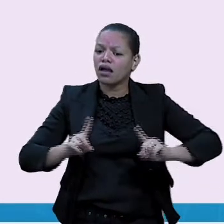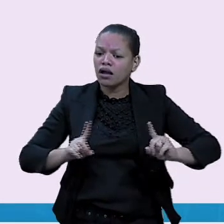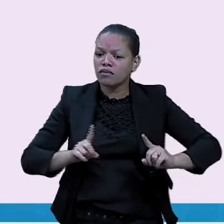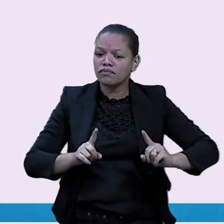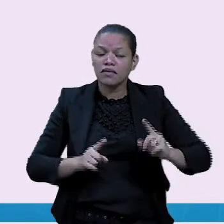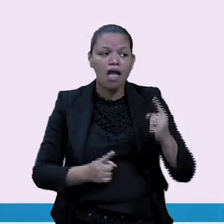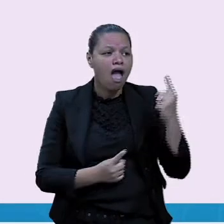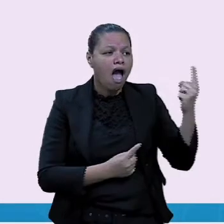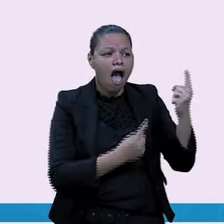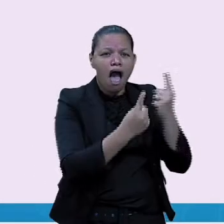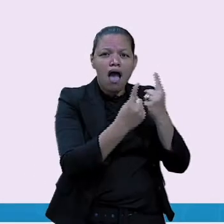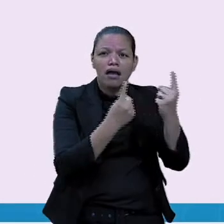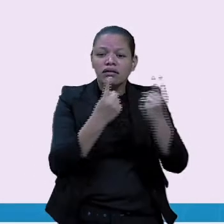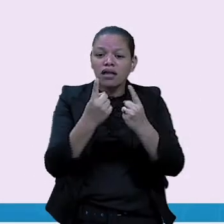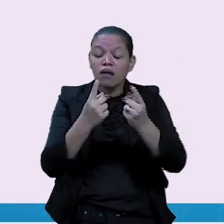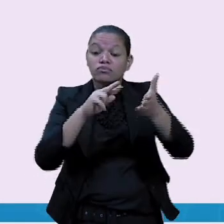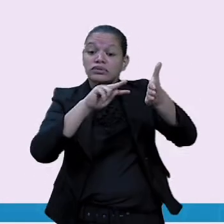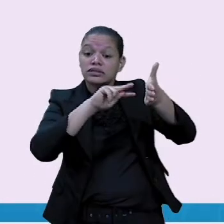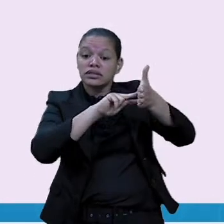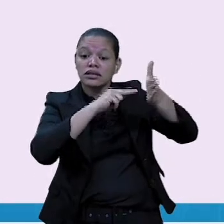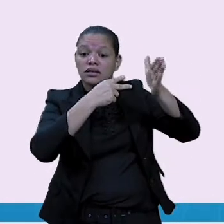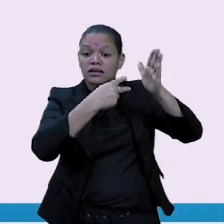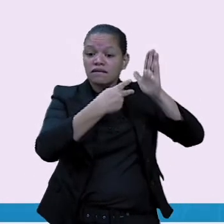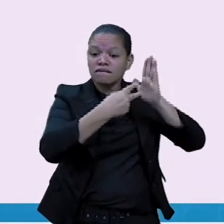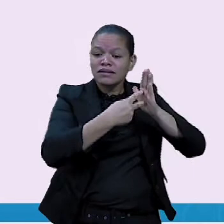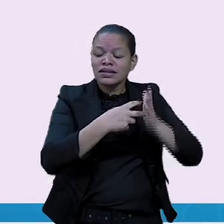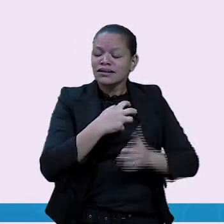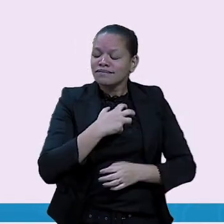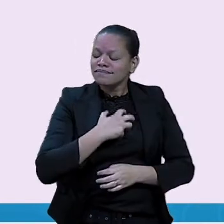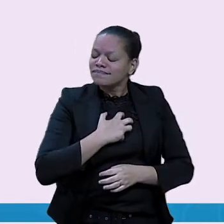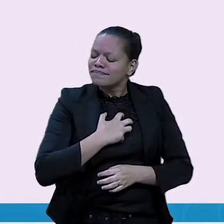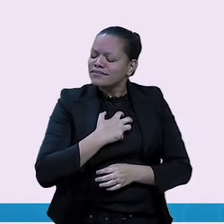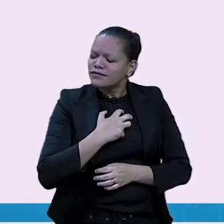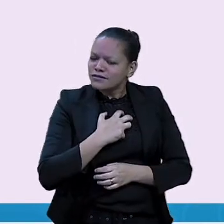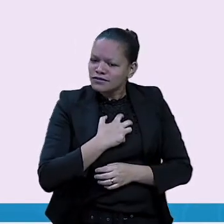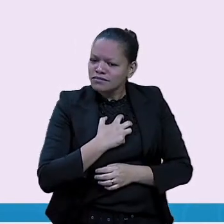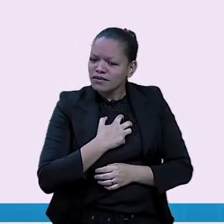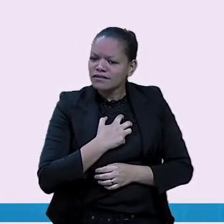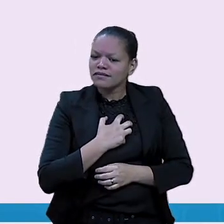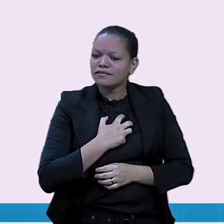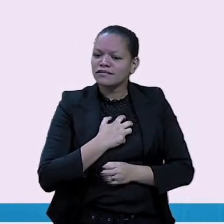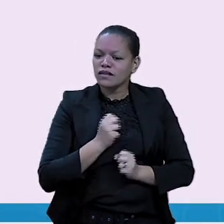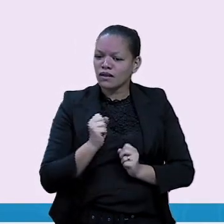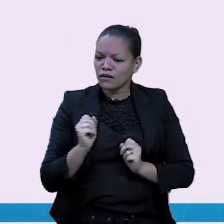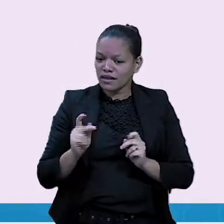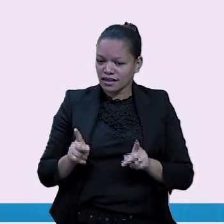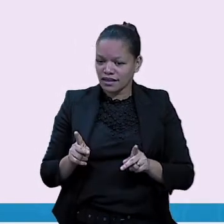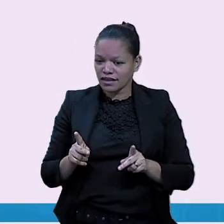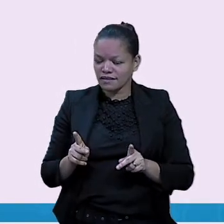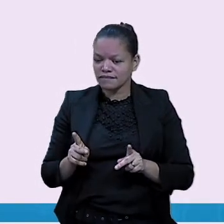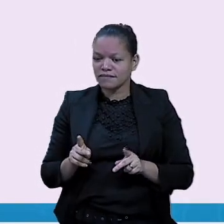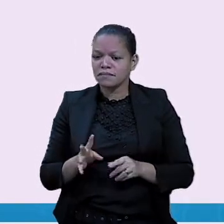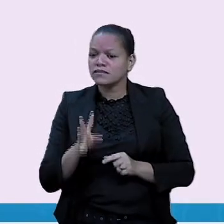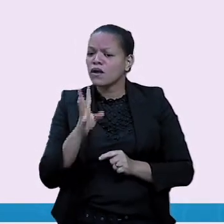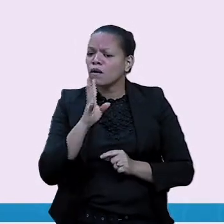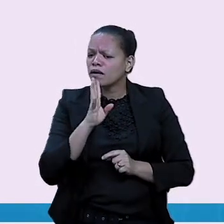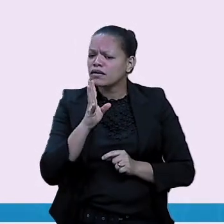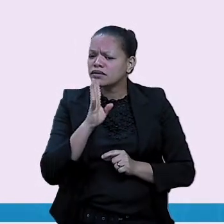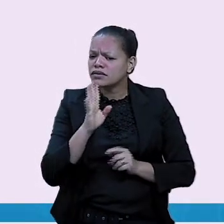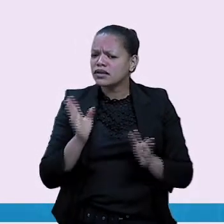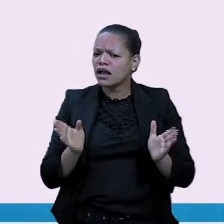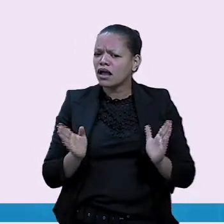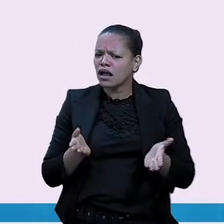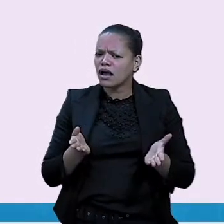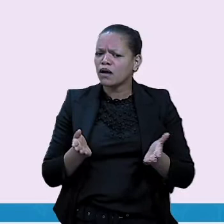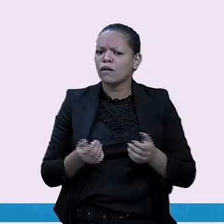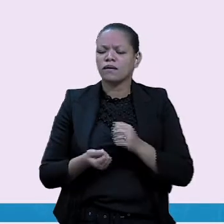hora do leitor fazer a leitura da tirinha. Então, vamos conhecer os que mais aparecem, ó. O balão